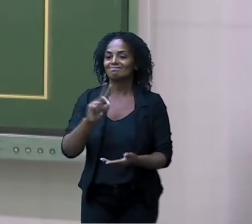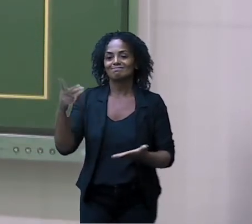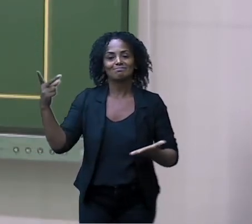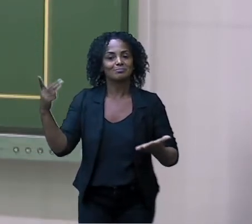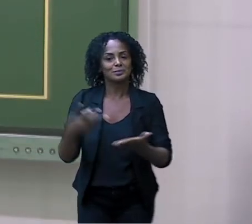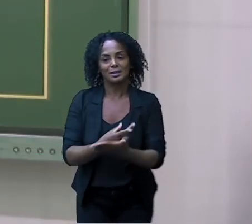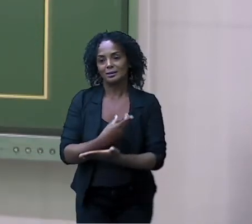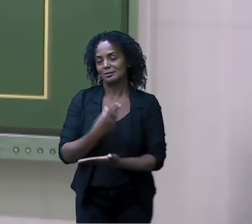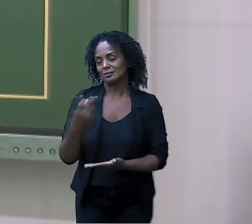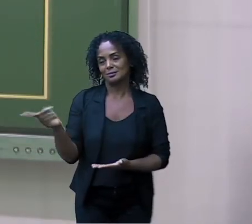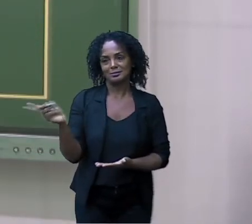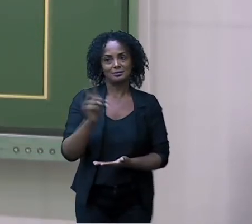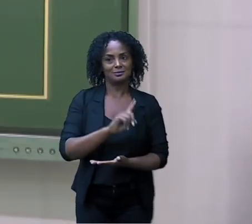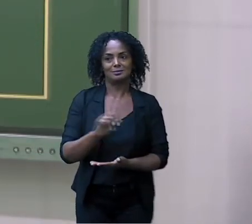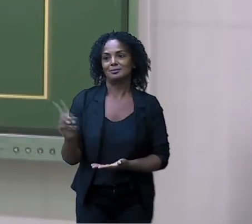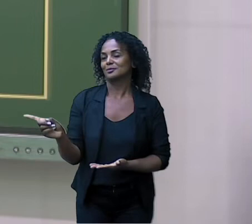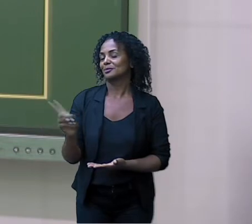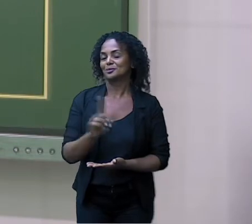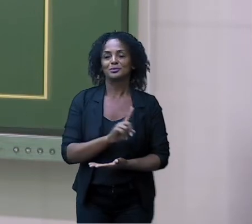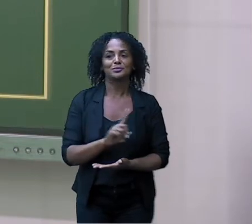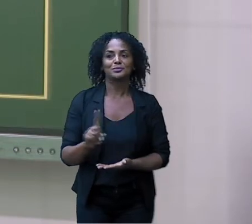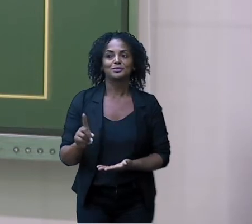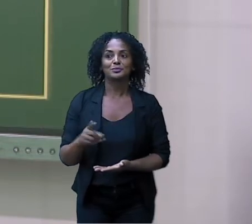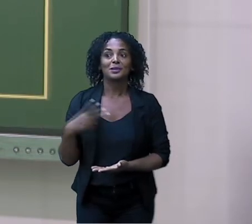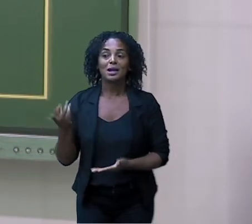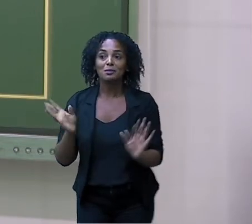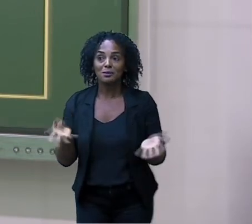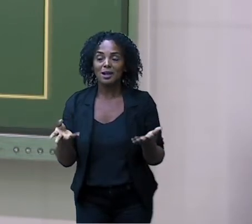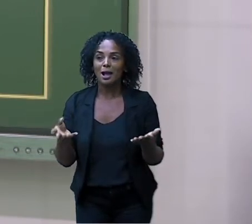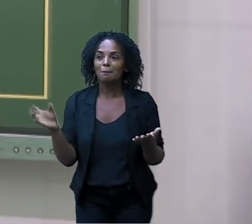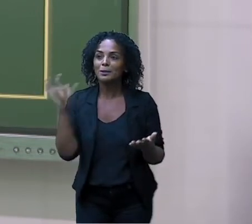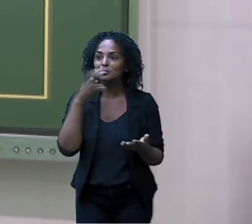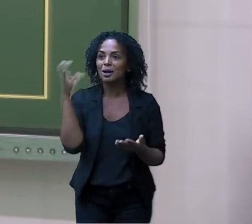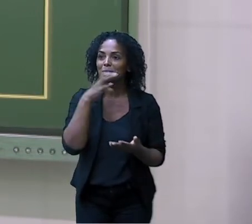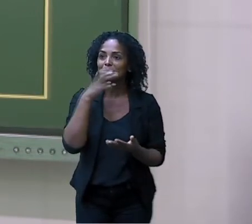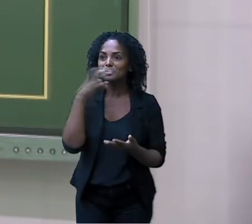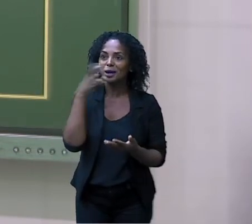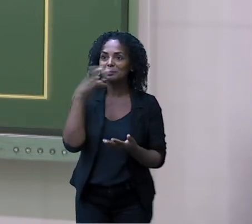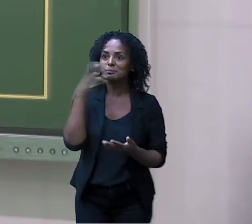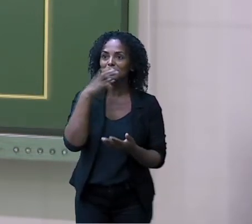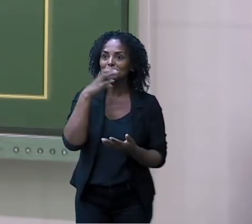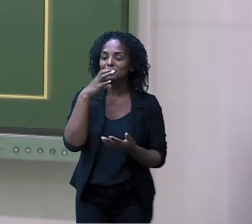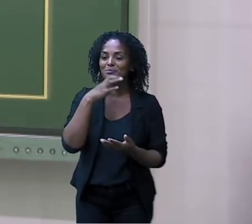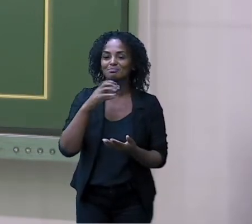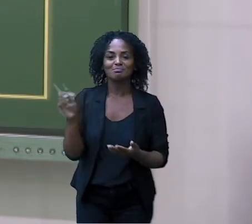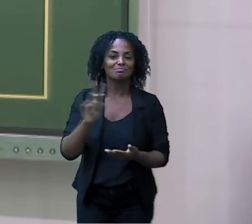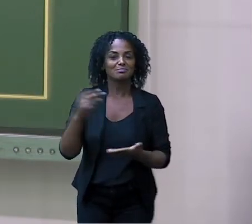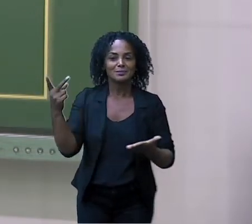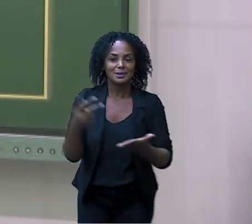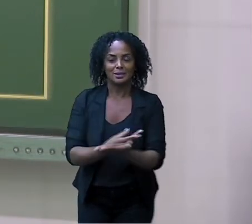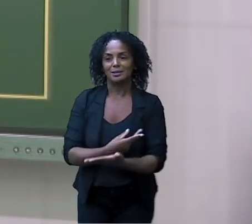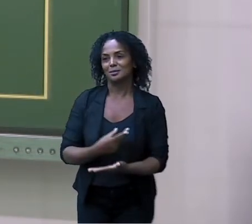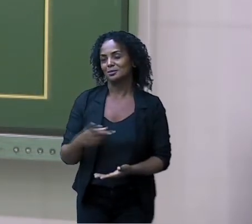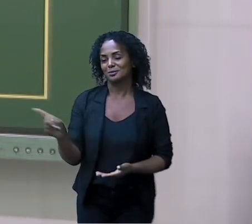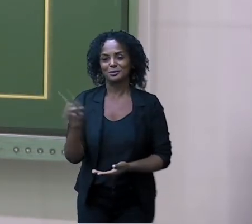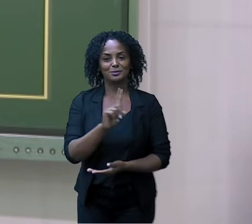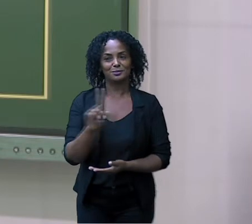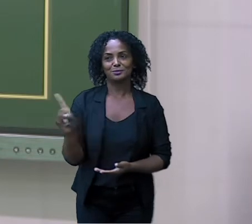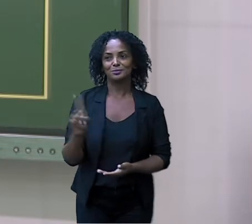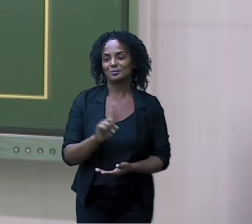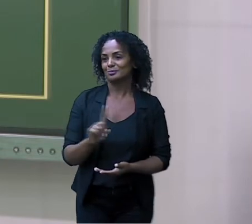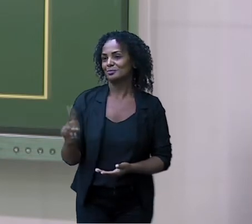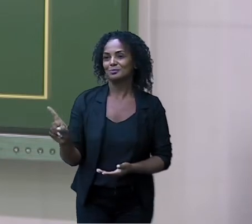Não, errou. Vamos lá, bora, bora. Tem que fazer menos tempo que o César. O César foi bem.